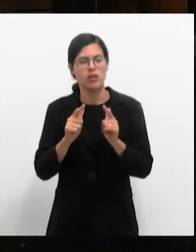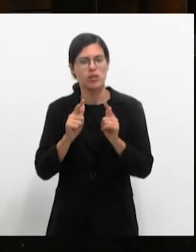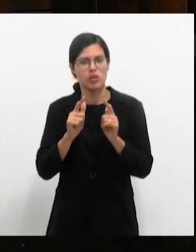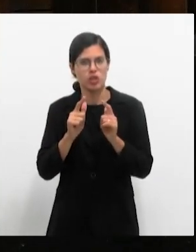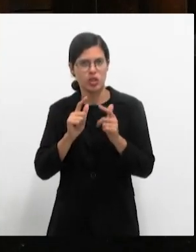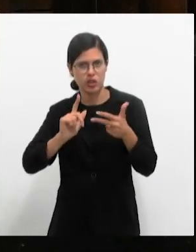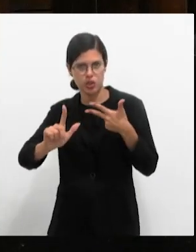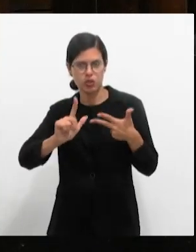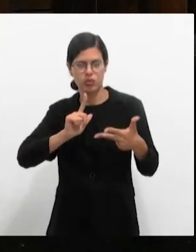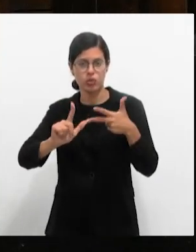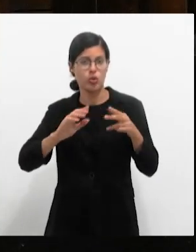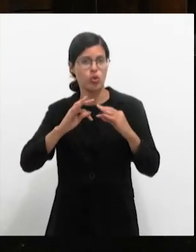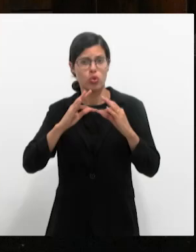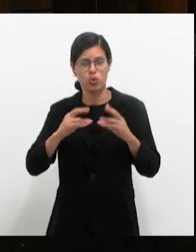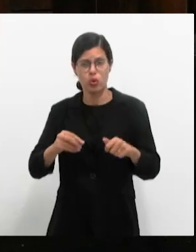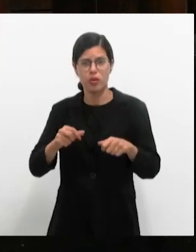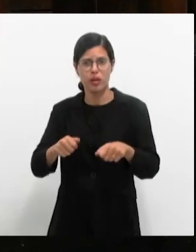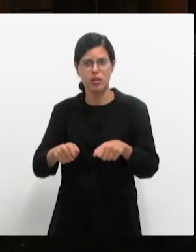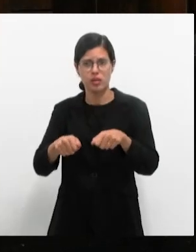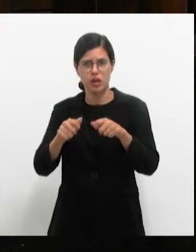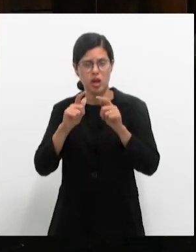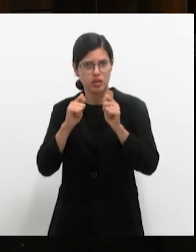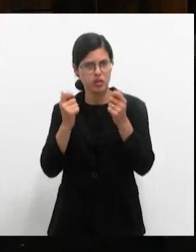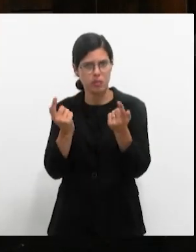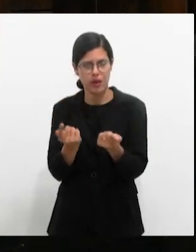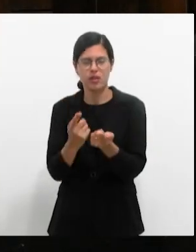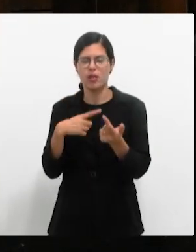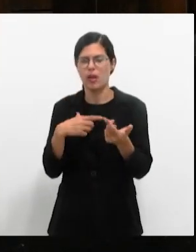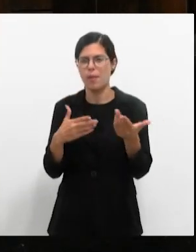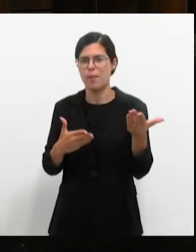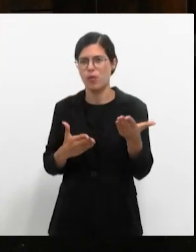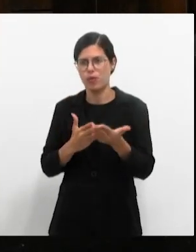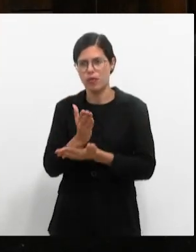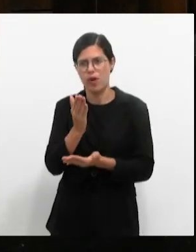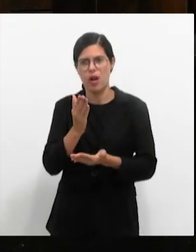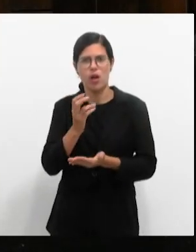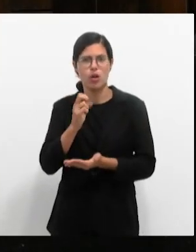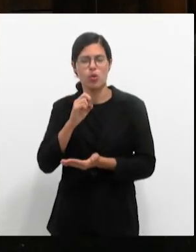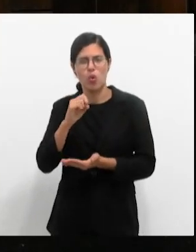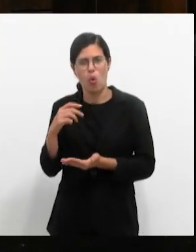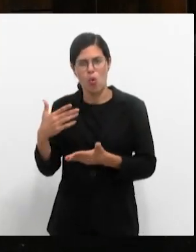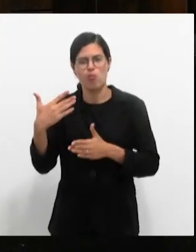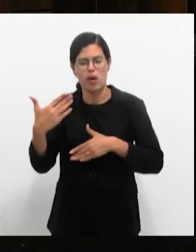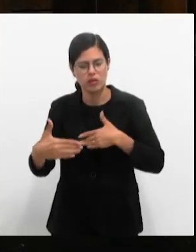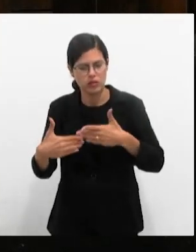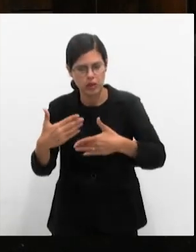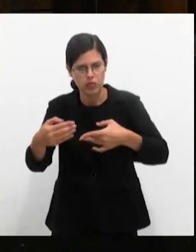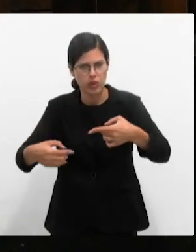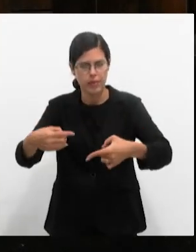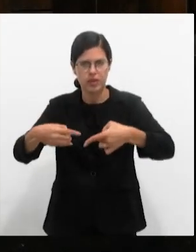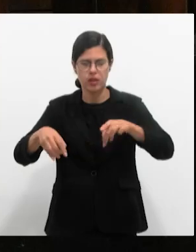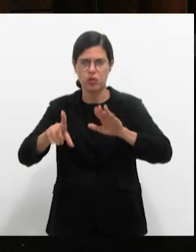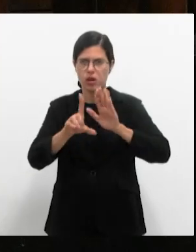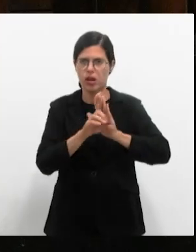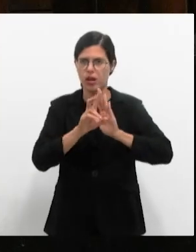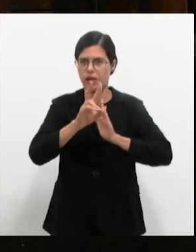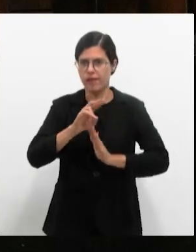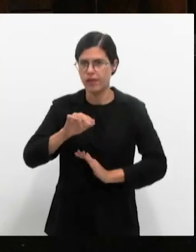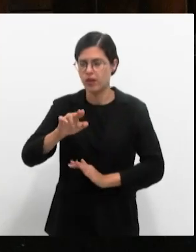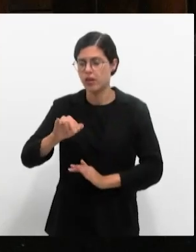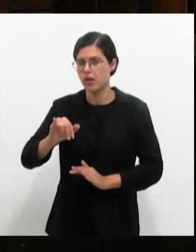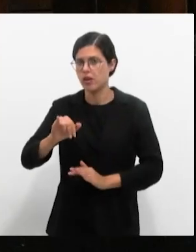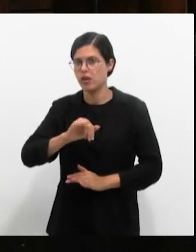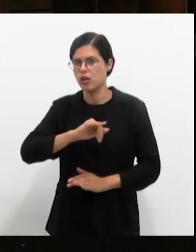que todas as assembleias, ou têm aprovada, ou têm tramitando, ou têm protocolizada uma Lei Vini Júnior, ou espera